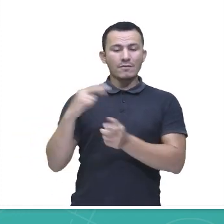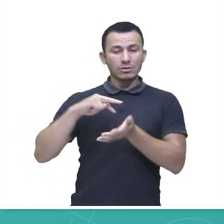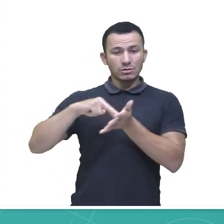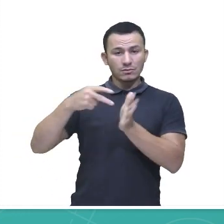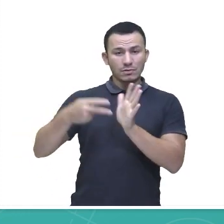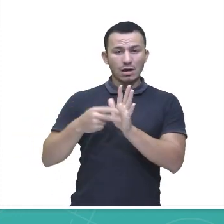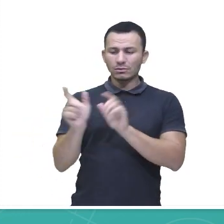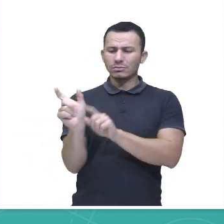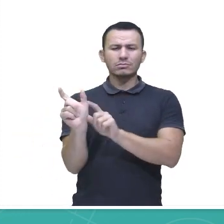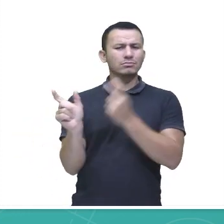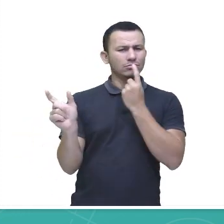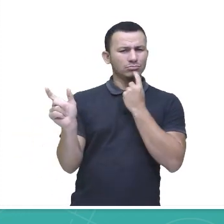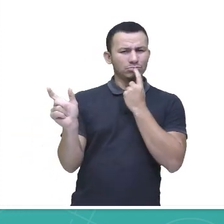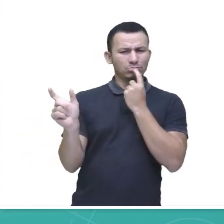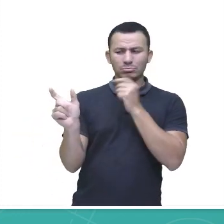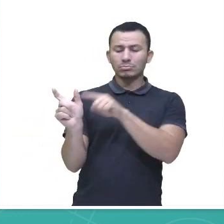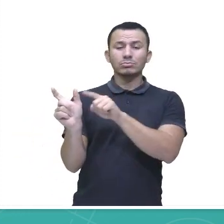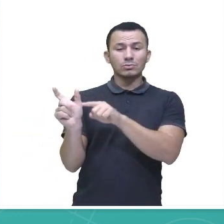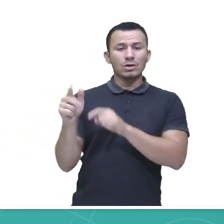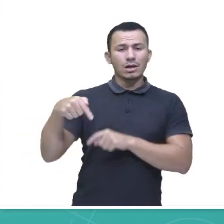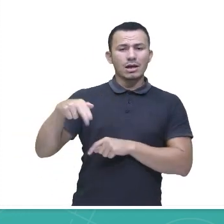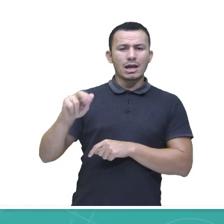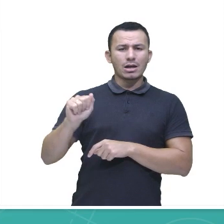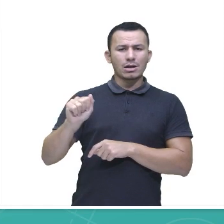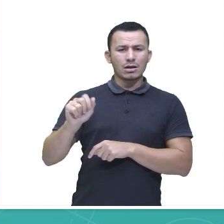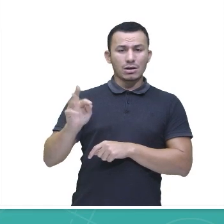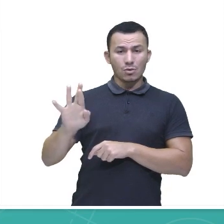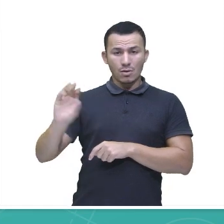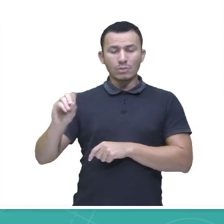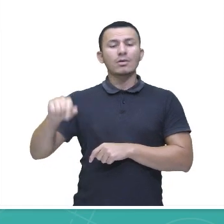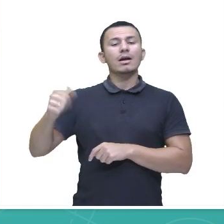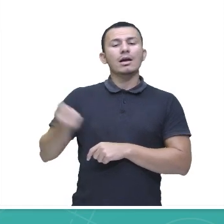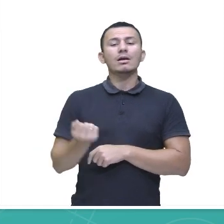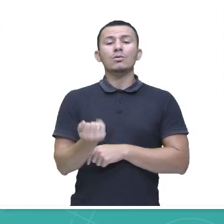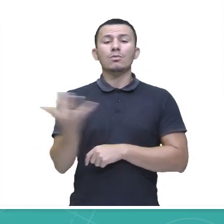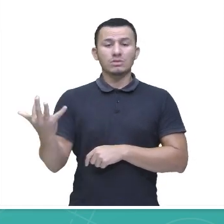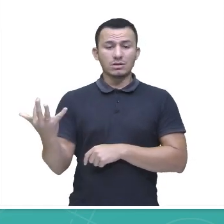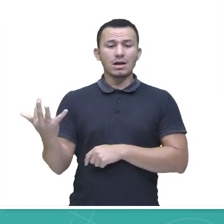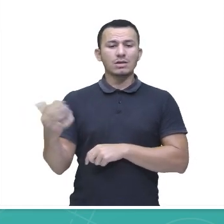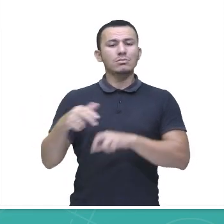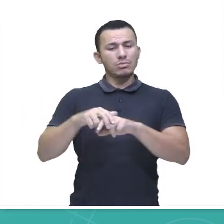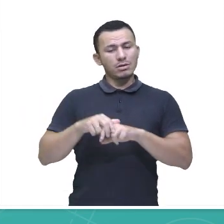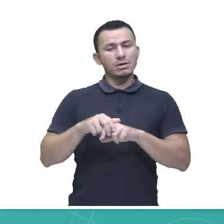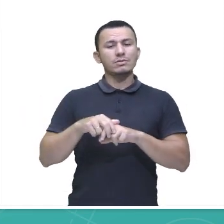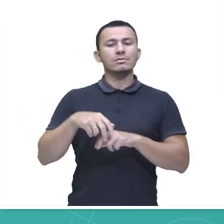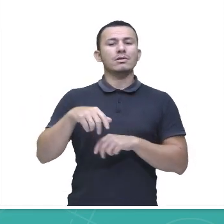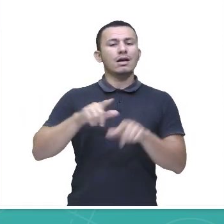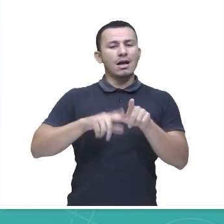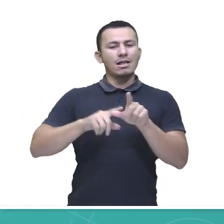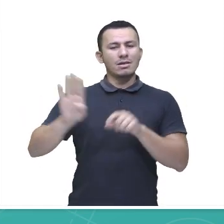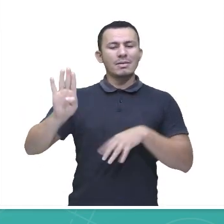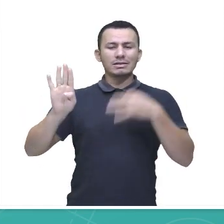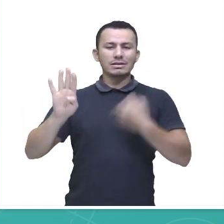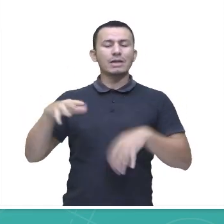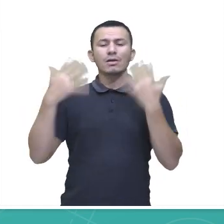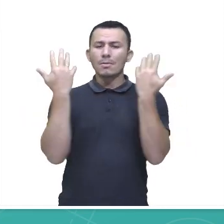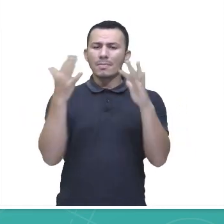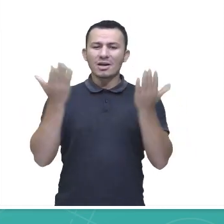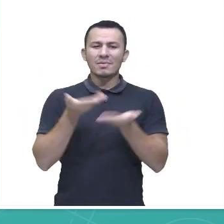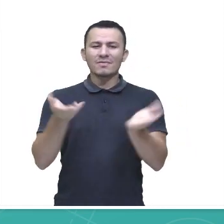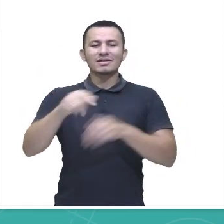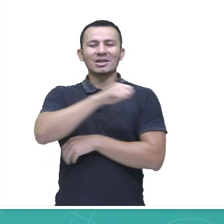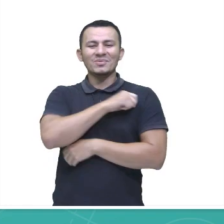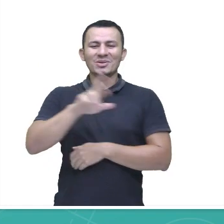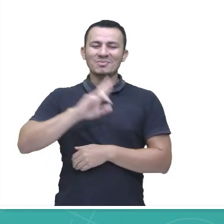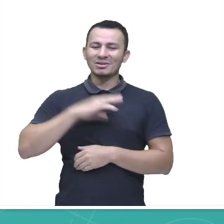enunciado destacado, atribui uma ideia de quantidade, é exatamente a palavra 4. E parabéns para você que